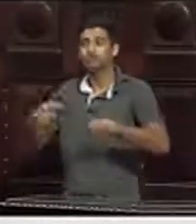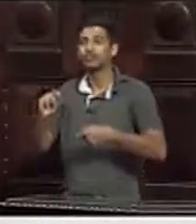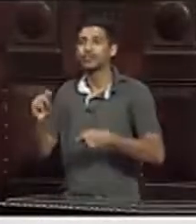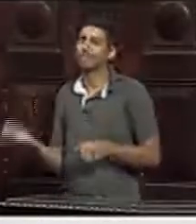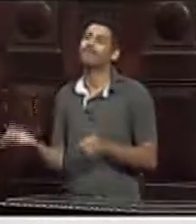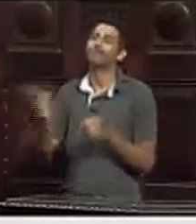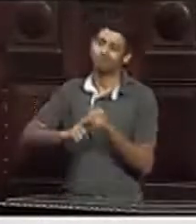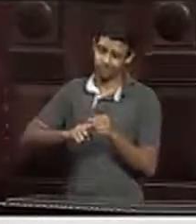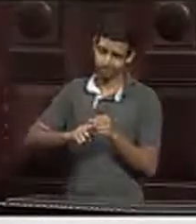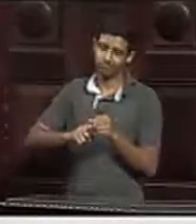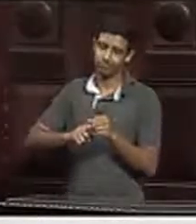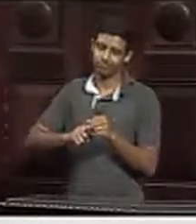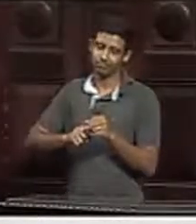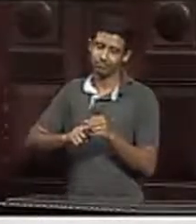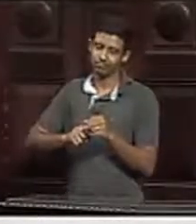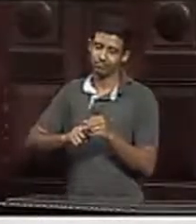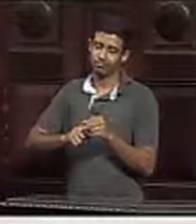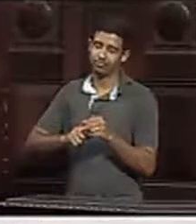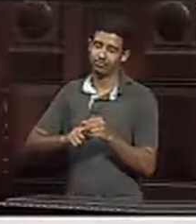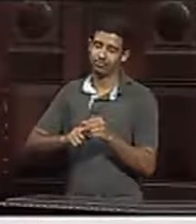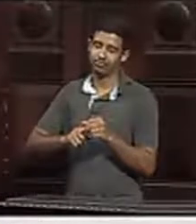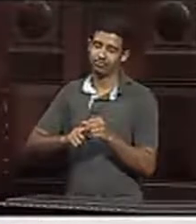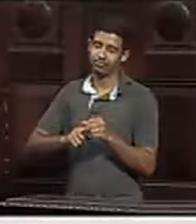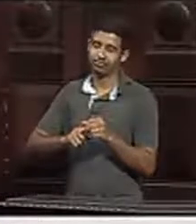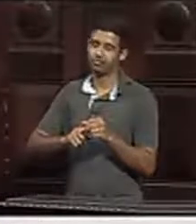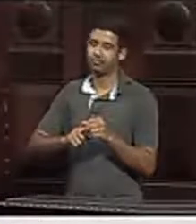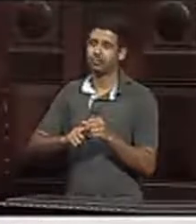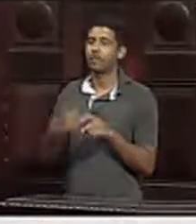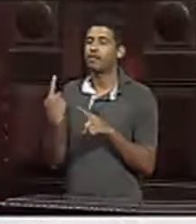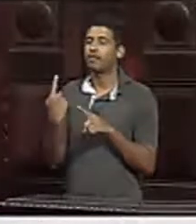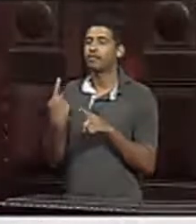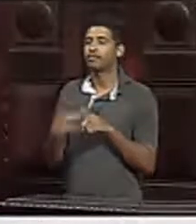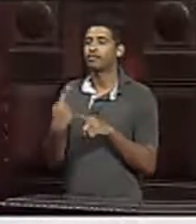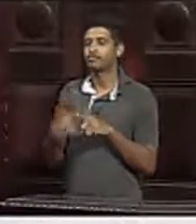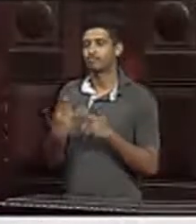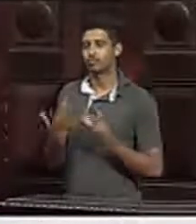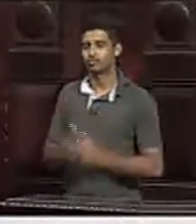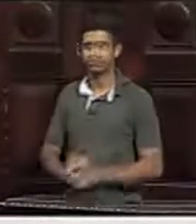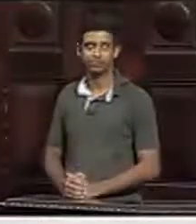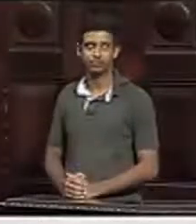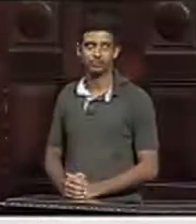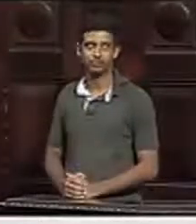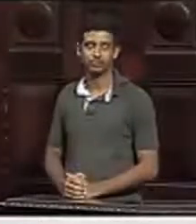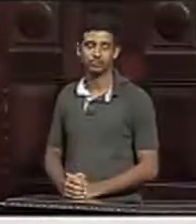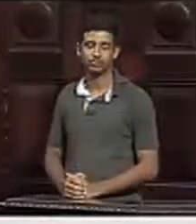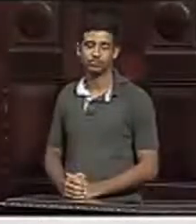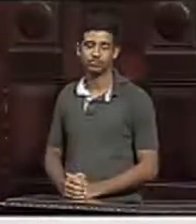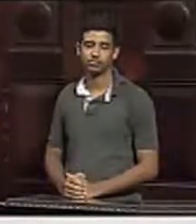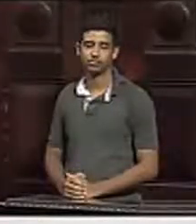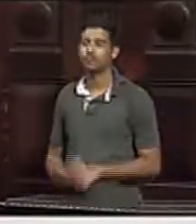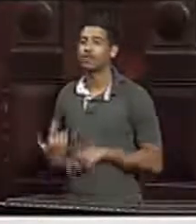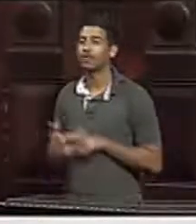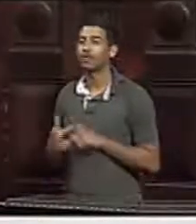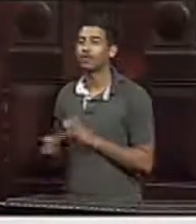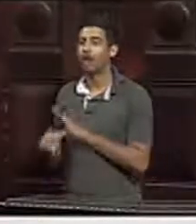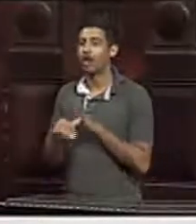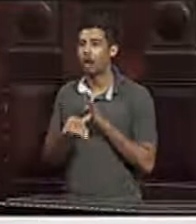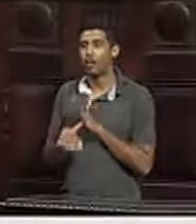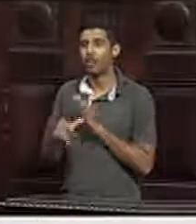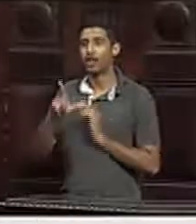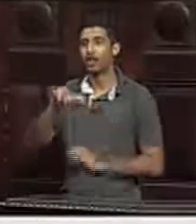retornar com aparência ou com a roupagem da